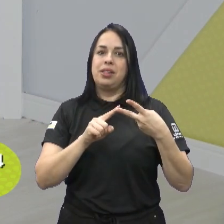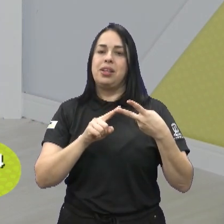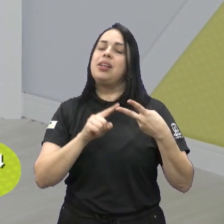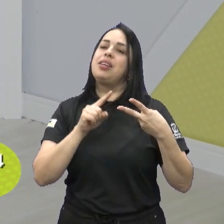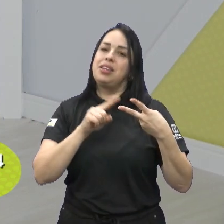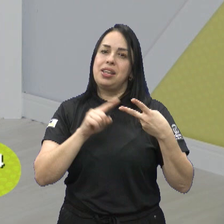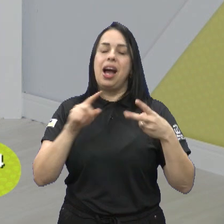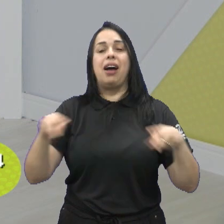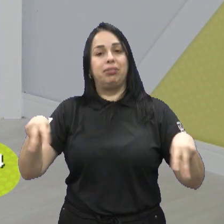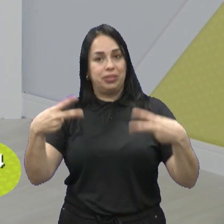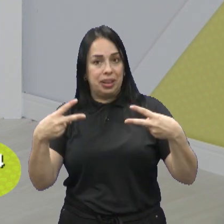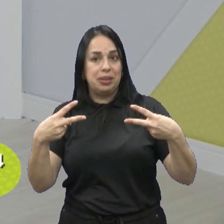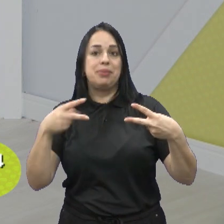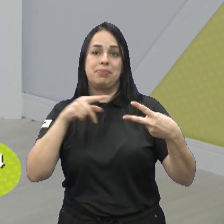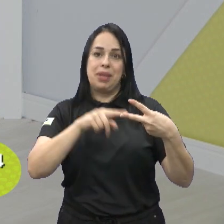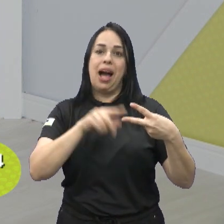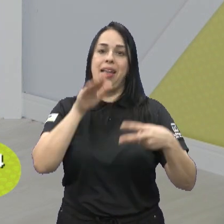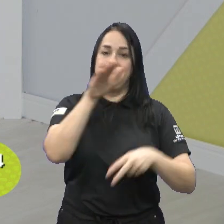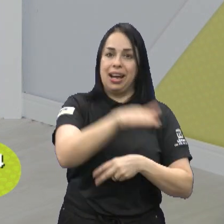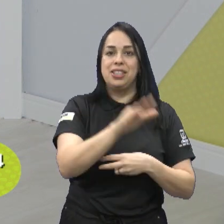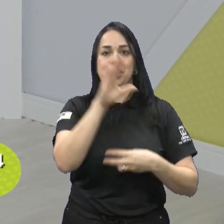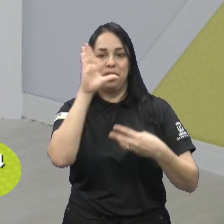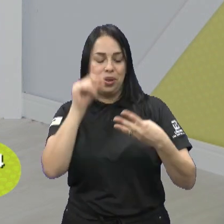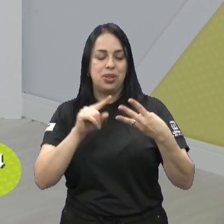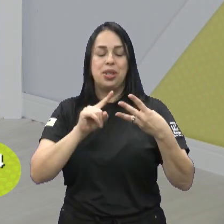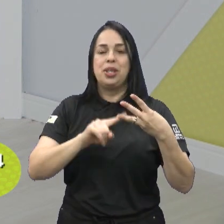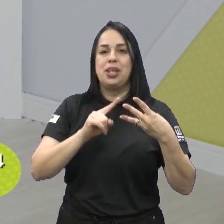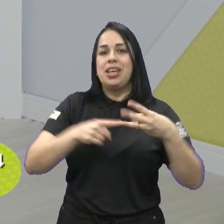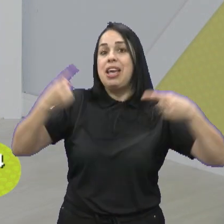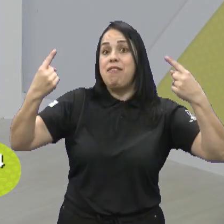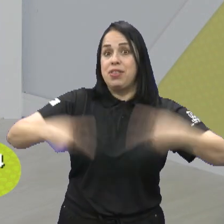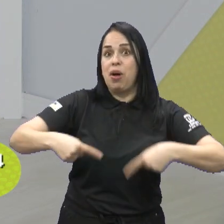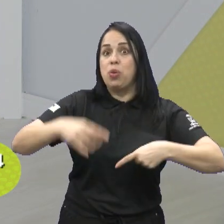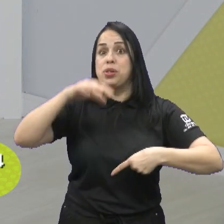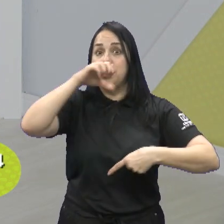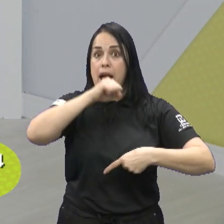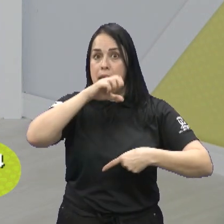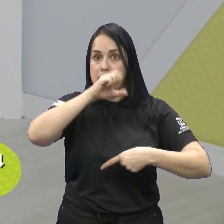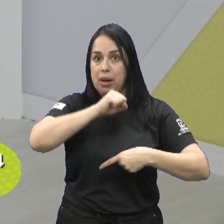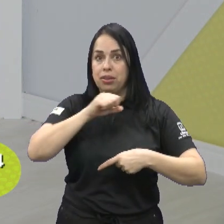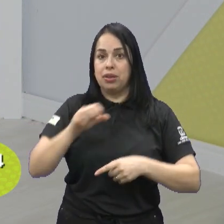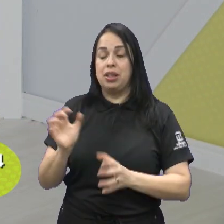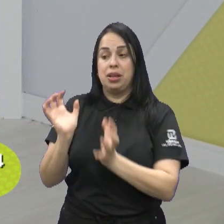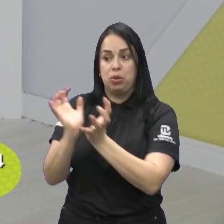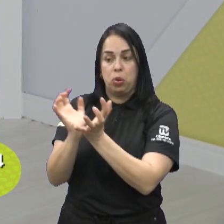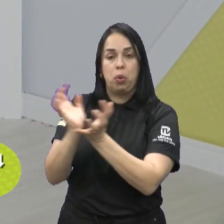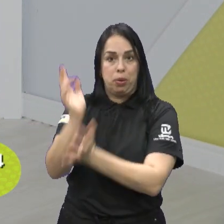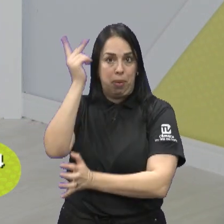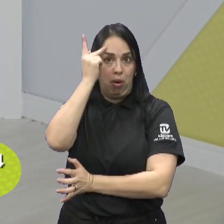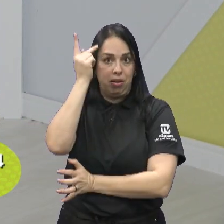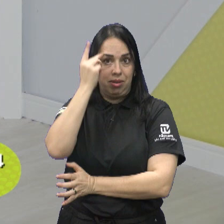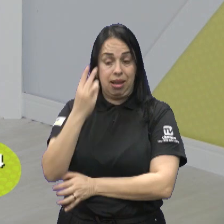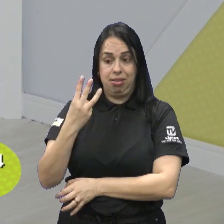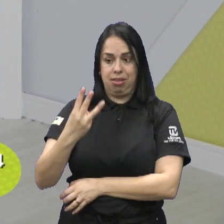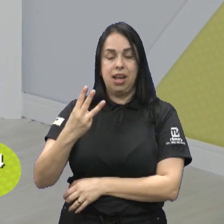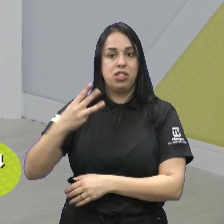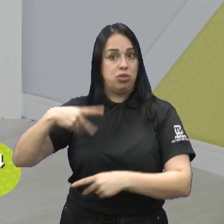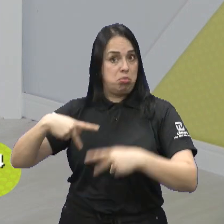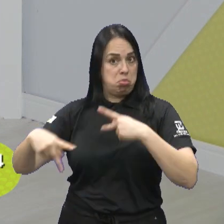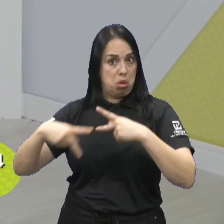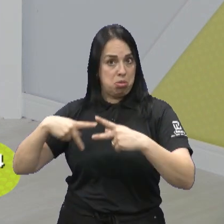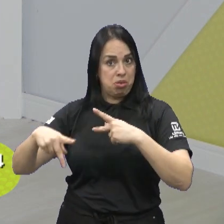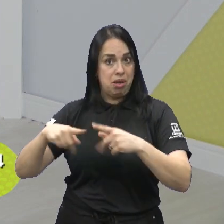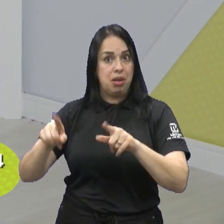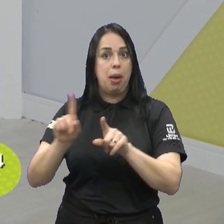tarde e noite, e as finais acontecem no sábado, seleção paulista com 3 joseenses, mais a técnica fazendo parte da comissão